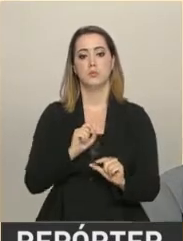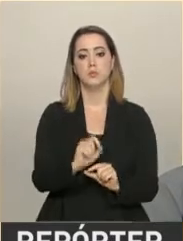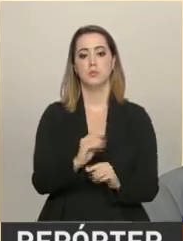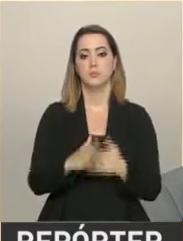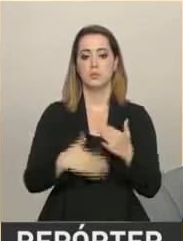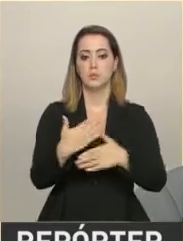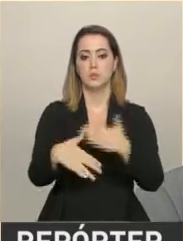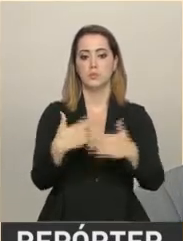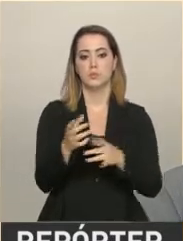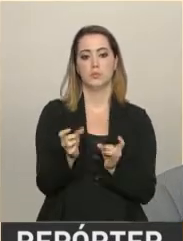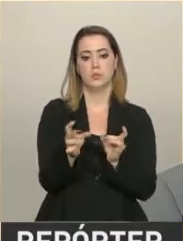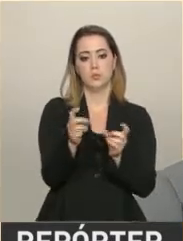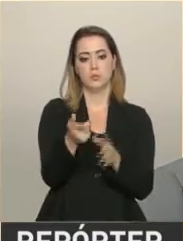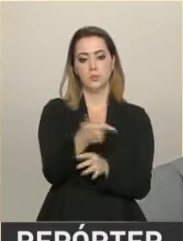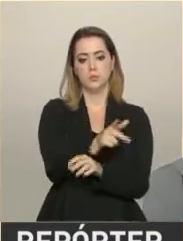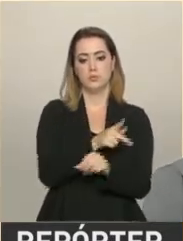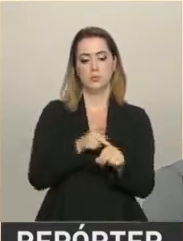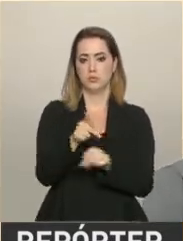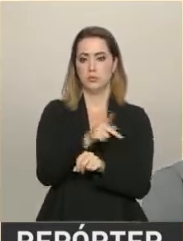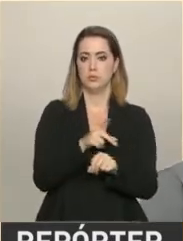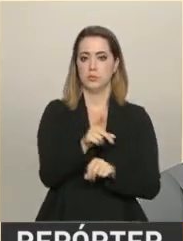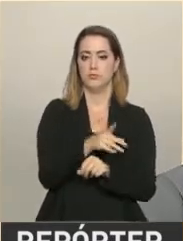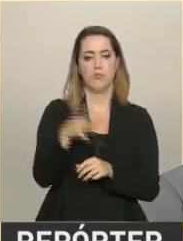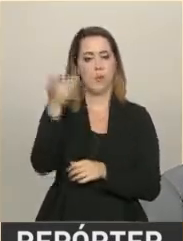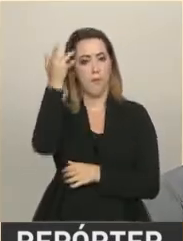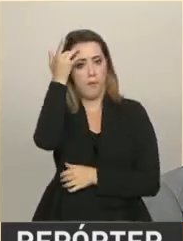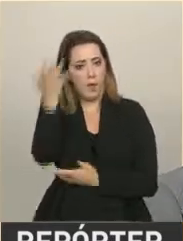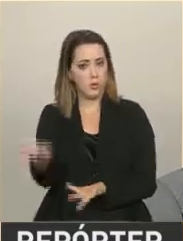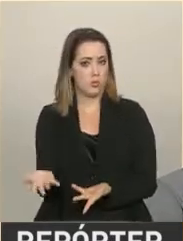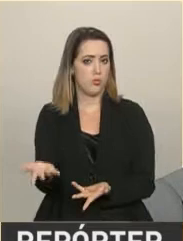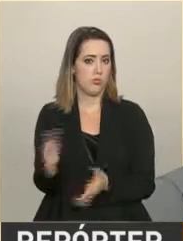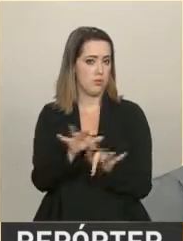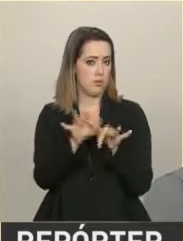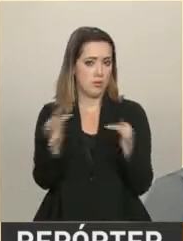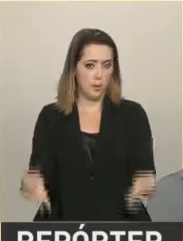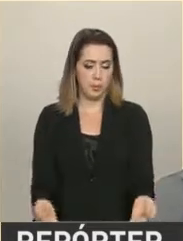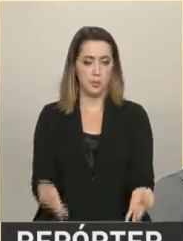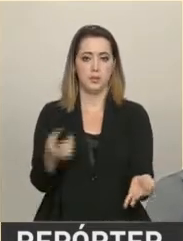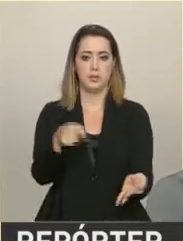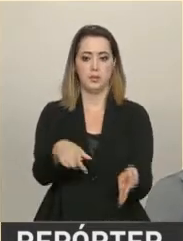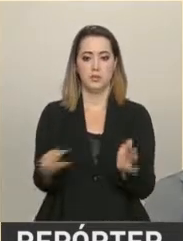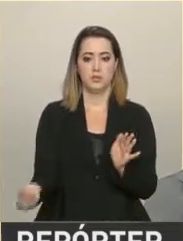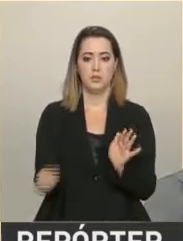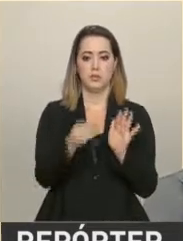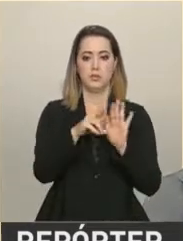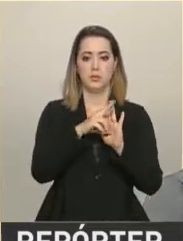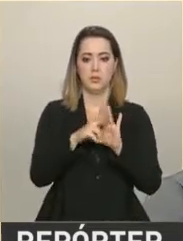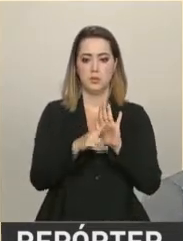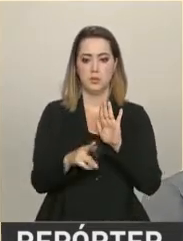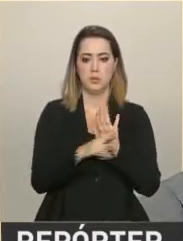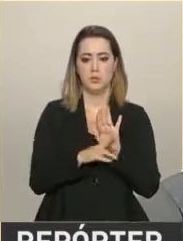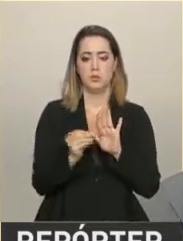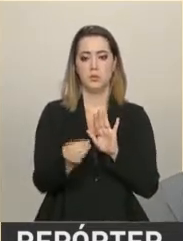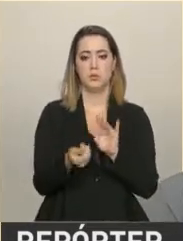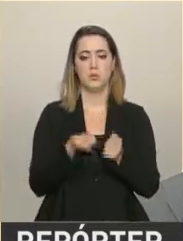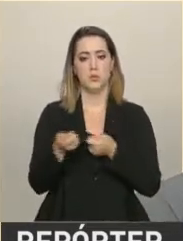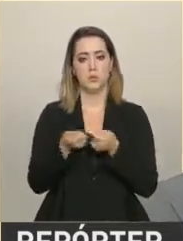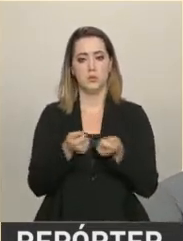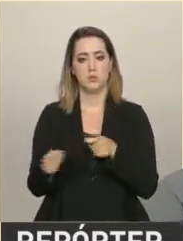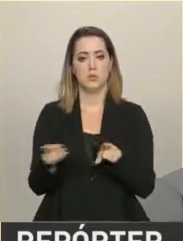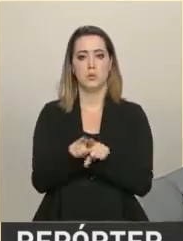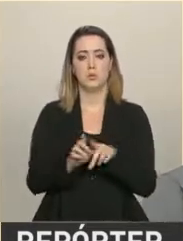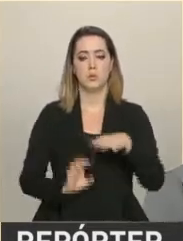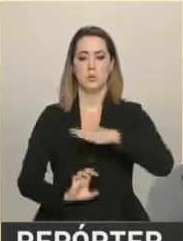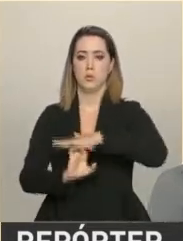seu processo de exportação simplificado. O que ela vem a trazer é regulamentar a operação dos operadores